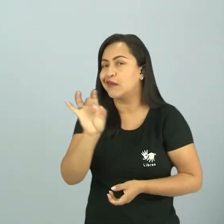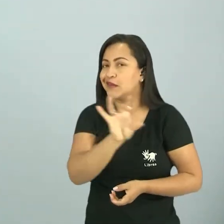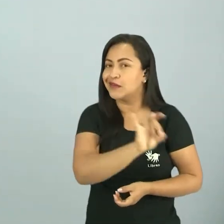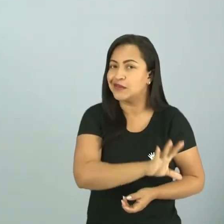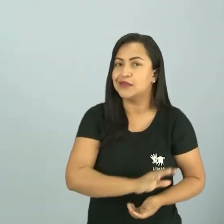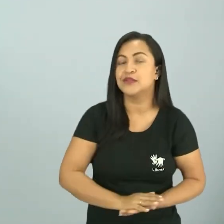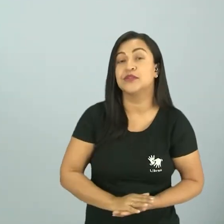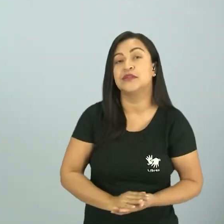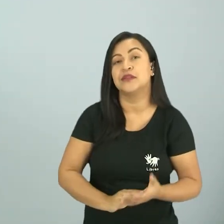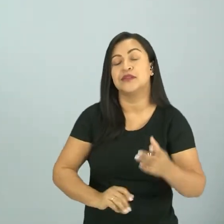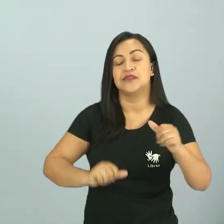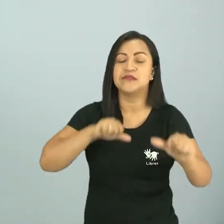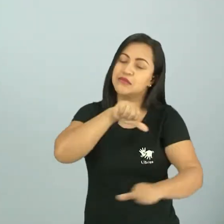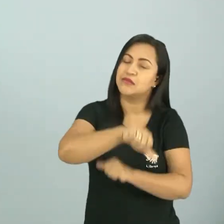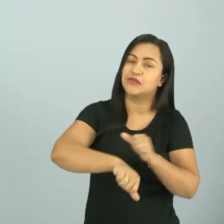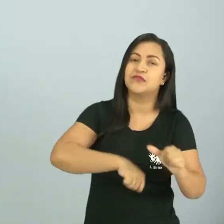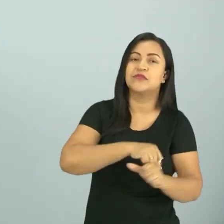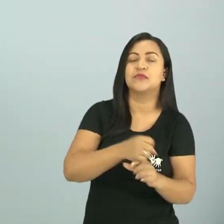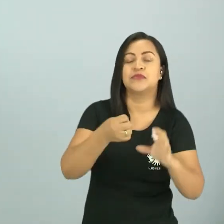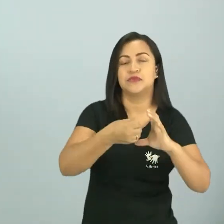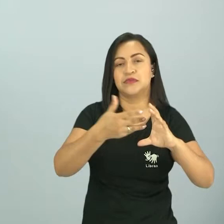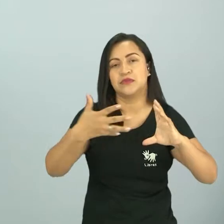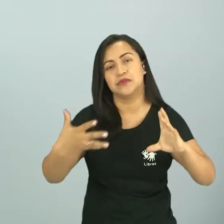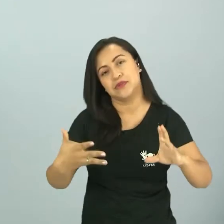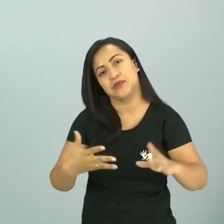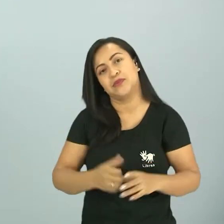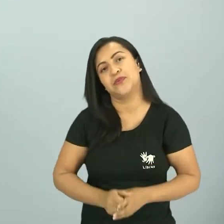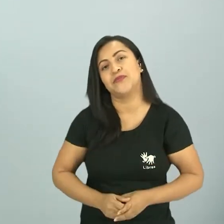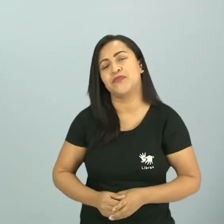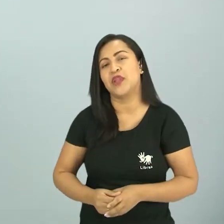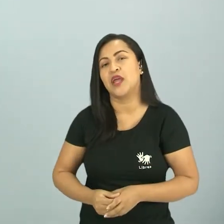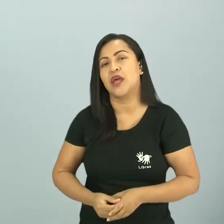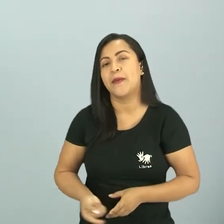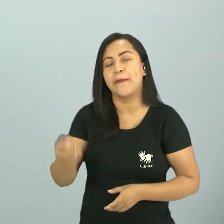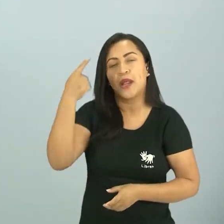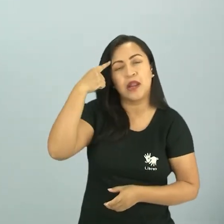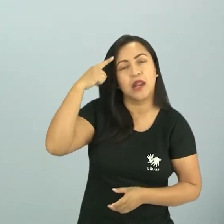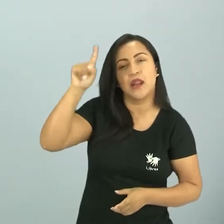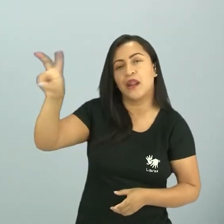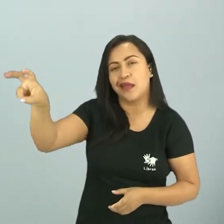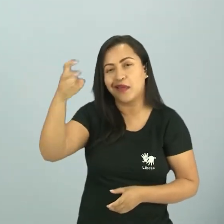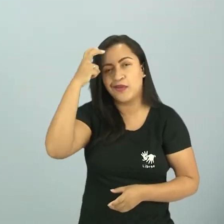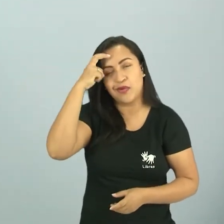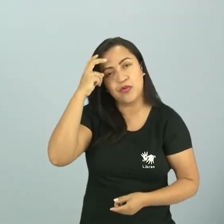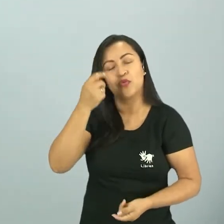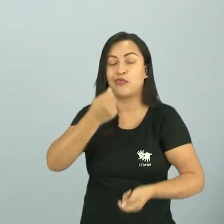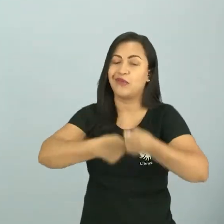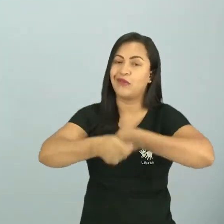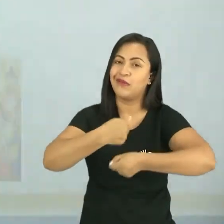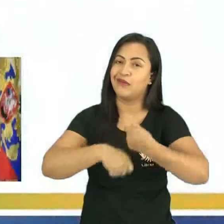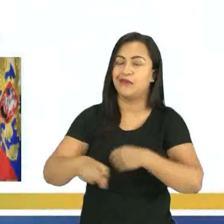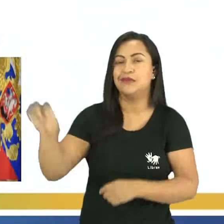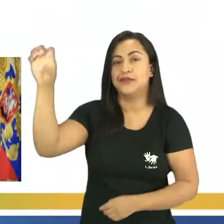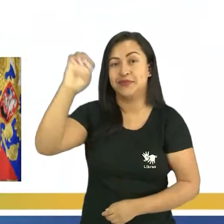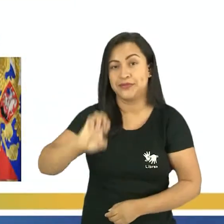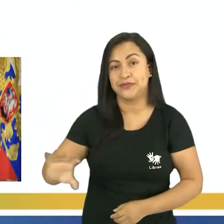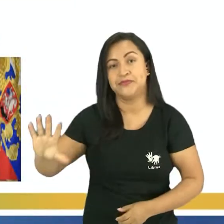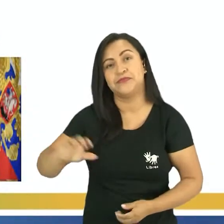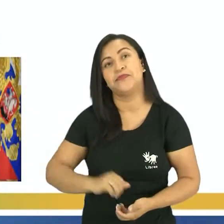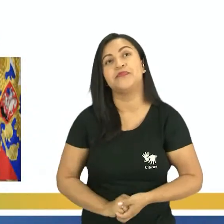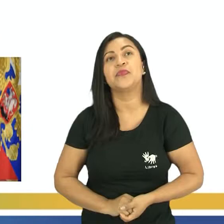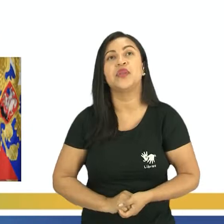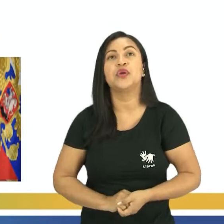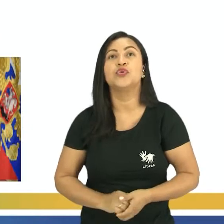tá? As modificações, tá? As características dentro dessa ideia cultural e econômica da Europa. Tá? Sobre a